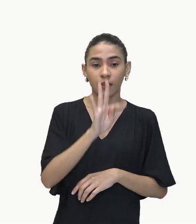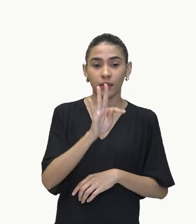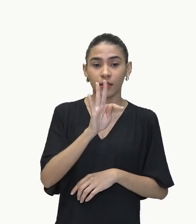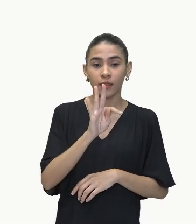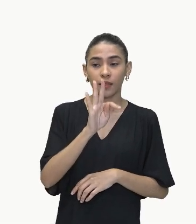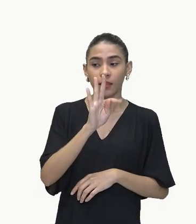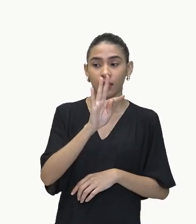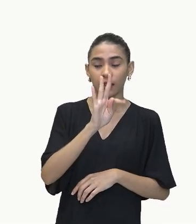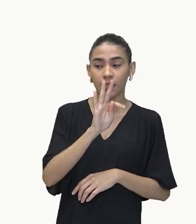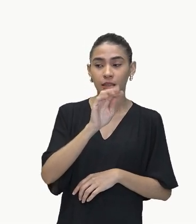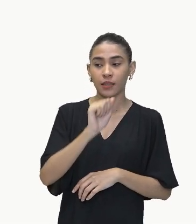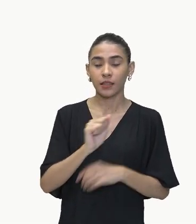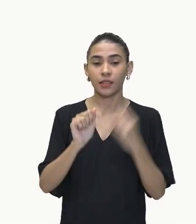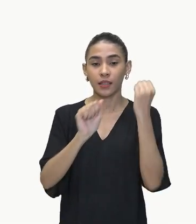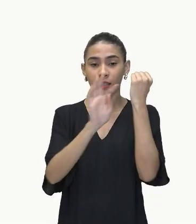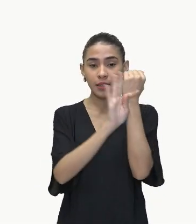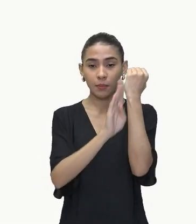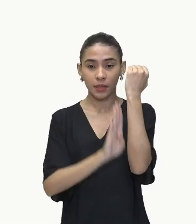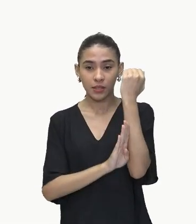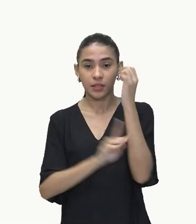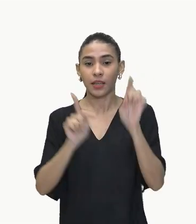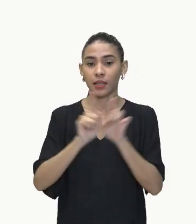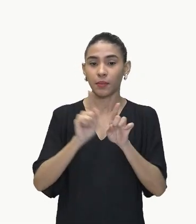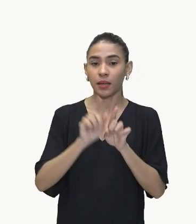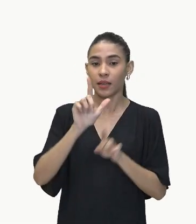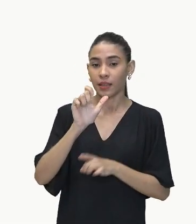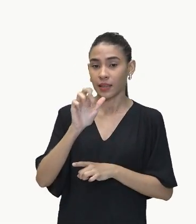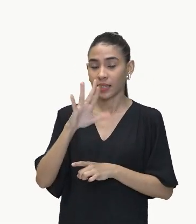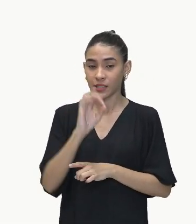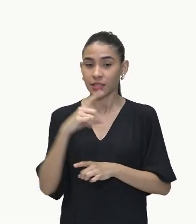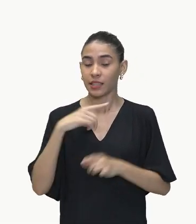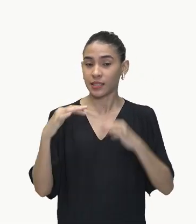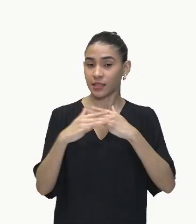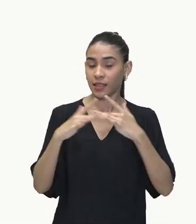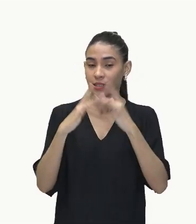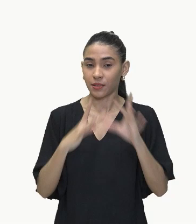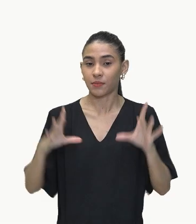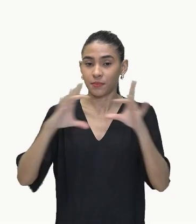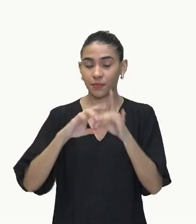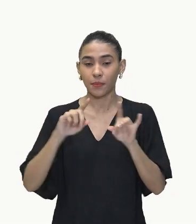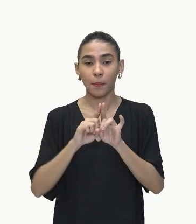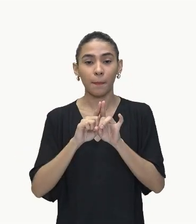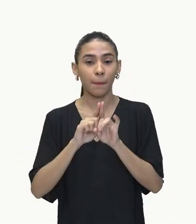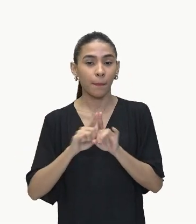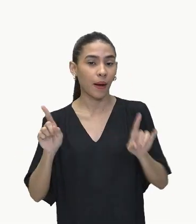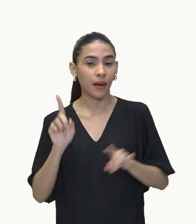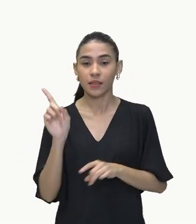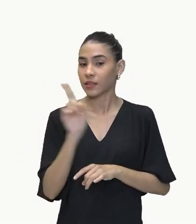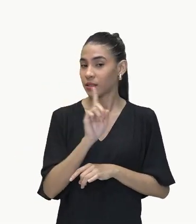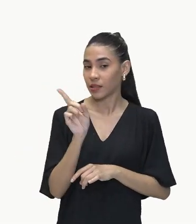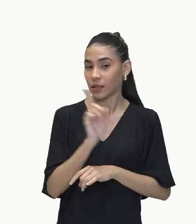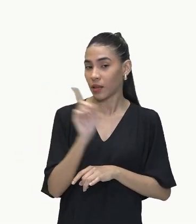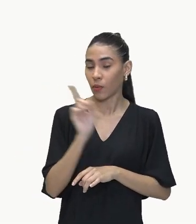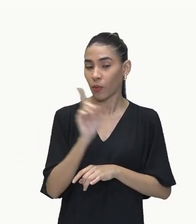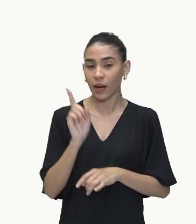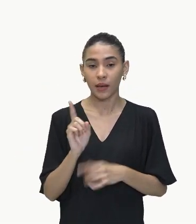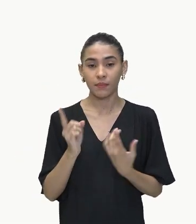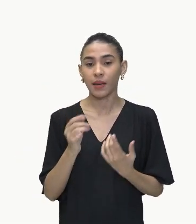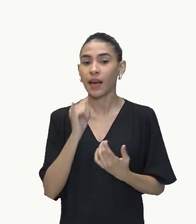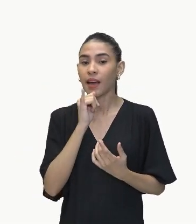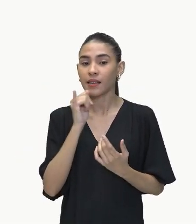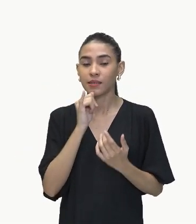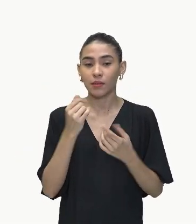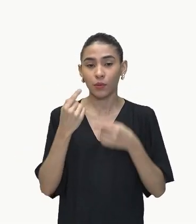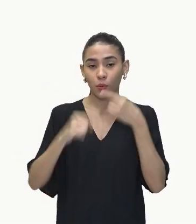Brasil, nós temos as cidades emendadas, só que elas não são consideradas